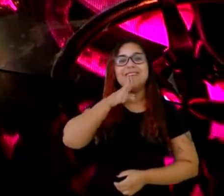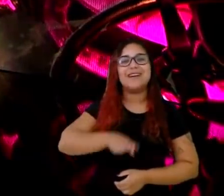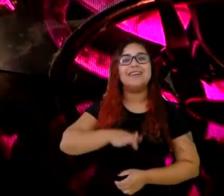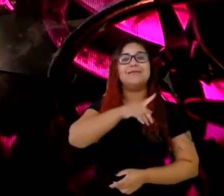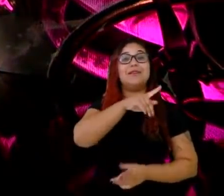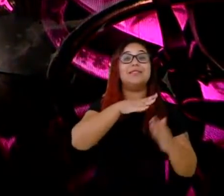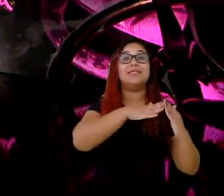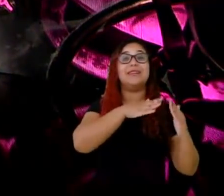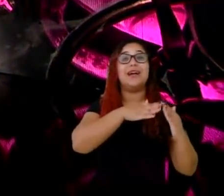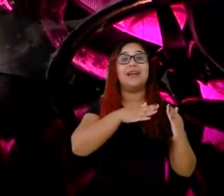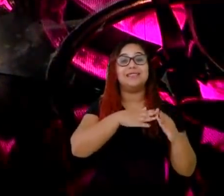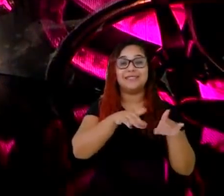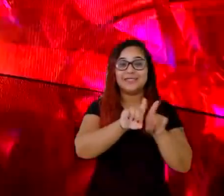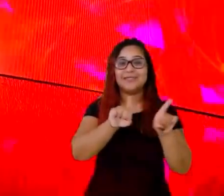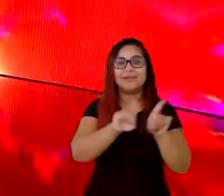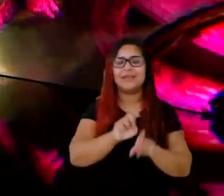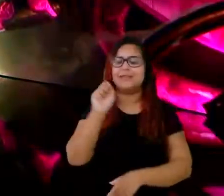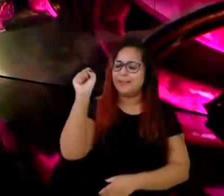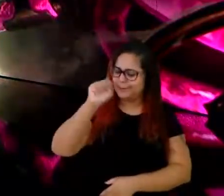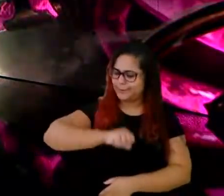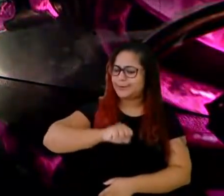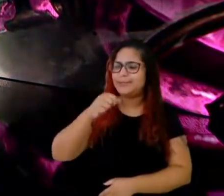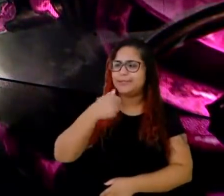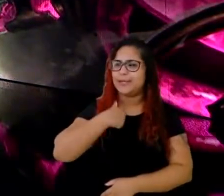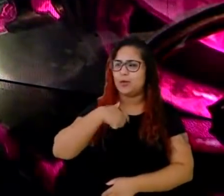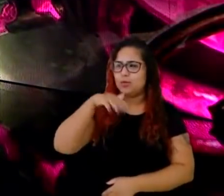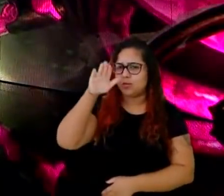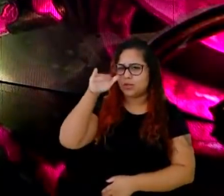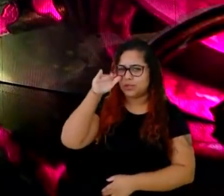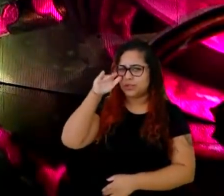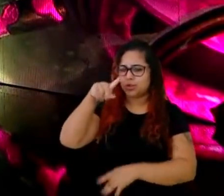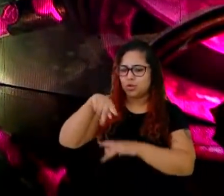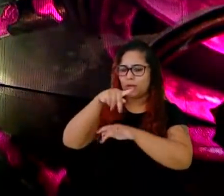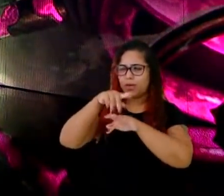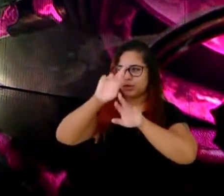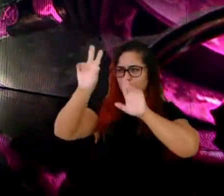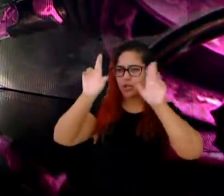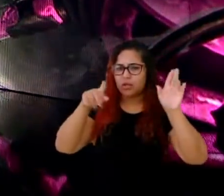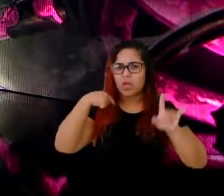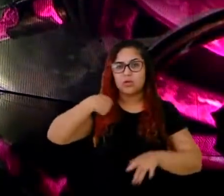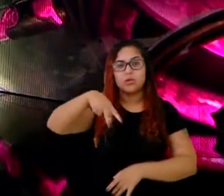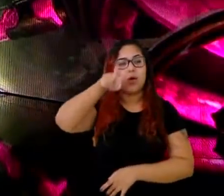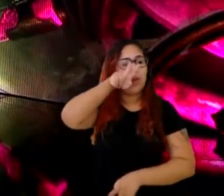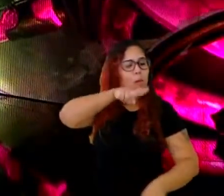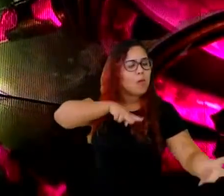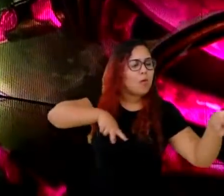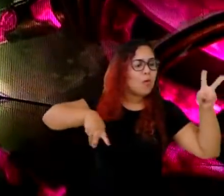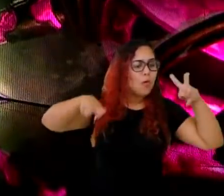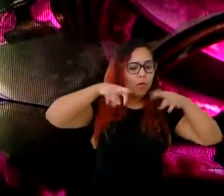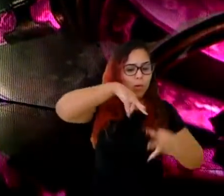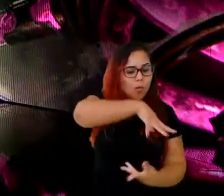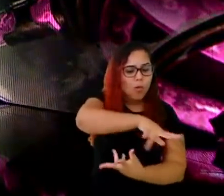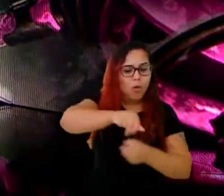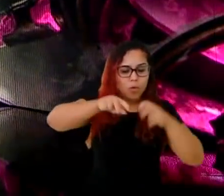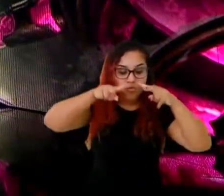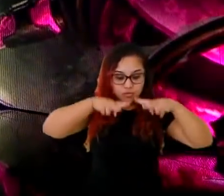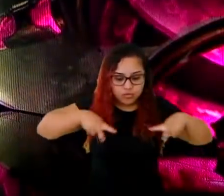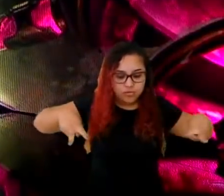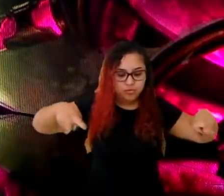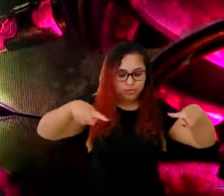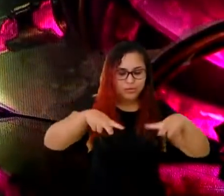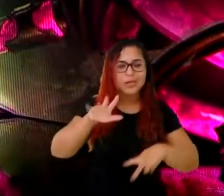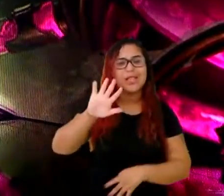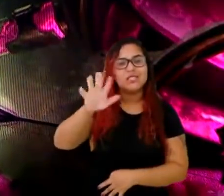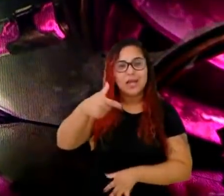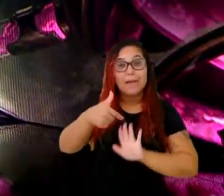Não, não é Fogueta Legolas. Não, inclusive, é Lágolas. Pô, tá bem demais. Eu gostei desse aí. Esse pano aí parece aquele pano de gente rica, não